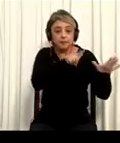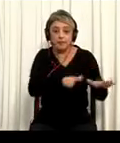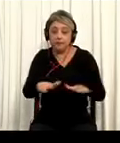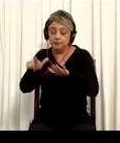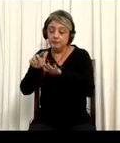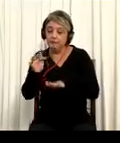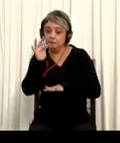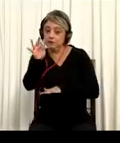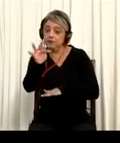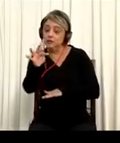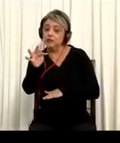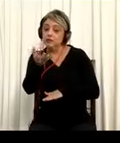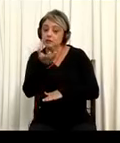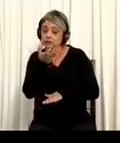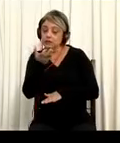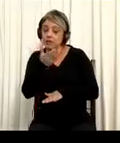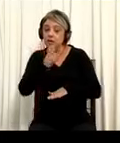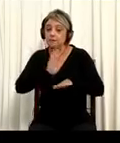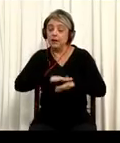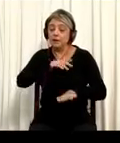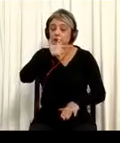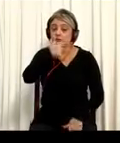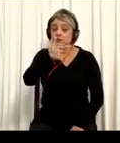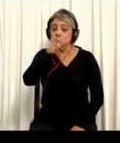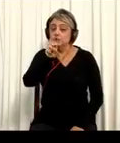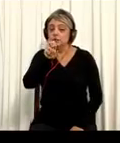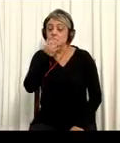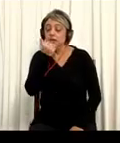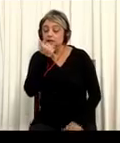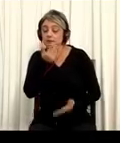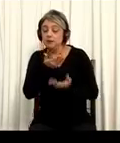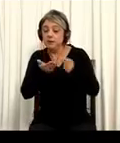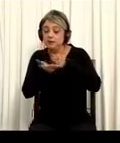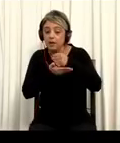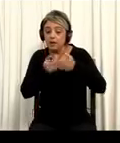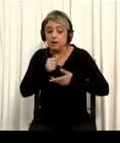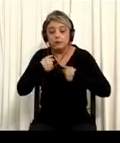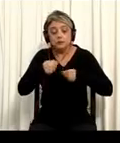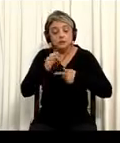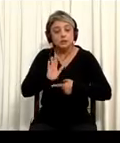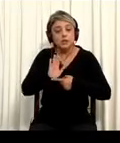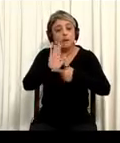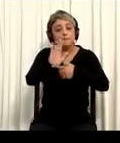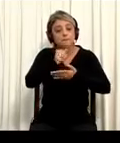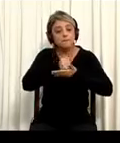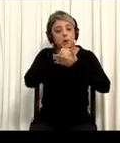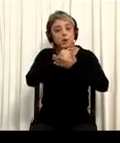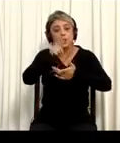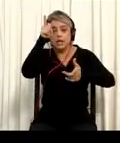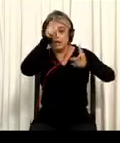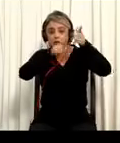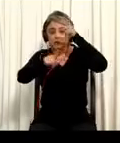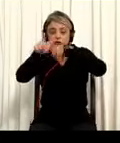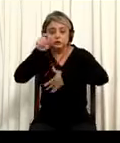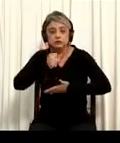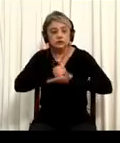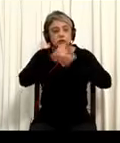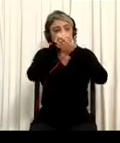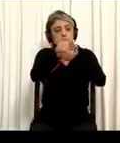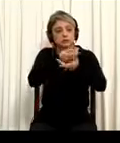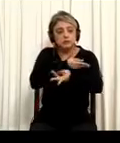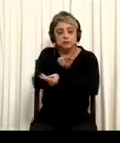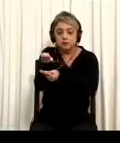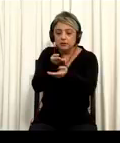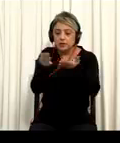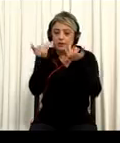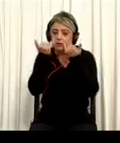aí a gente pretende levar mais 250 cestas. Precisamos de apoio na logística, de apoio no compartilhamento